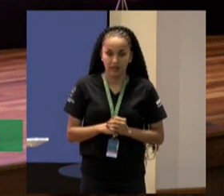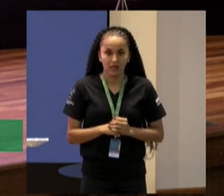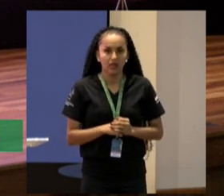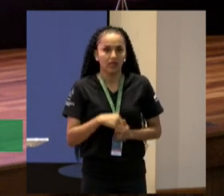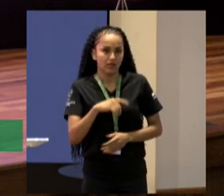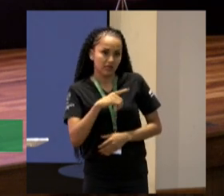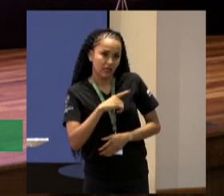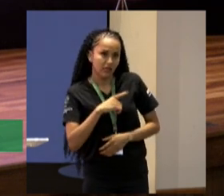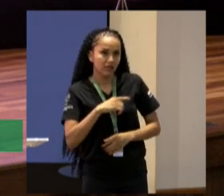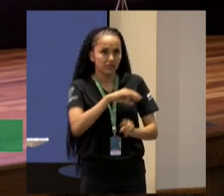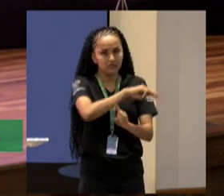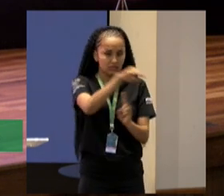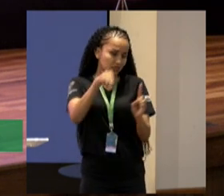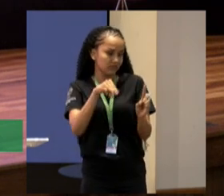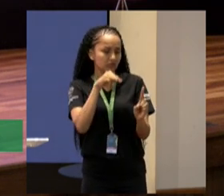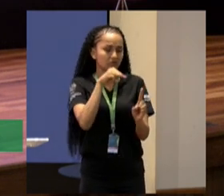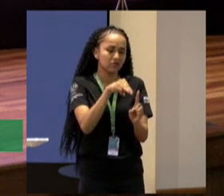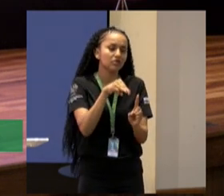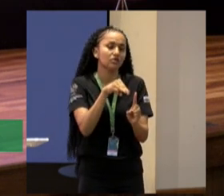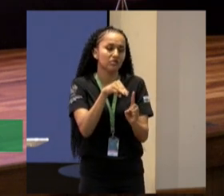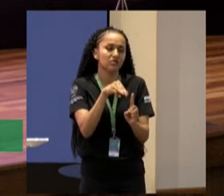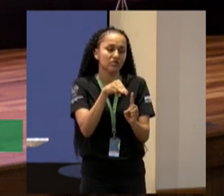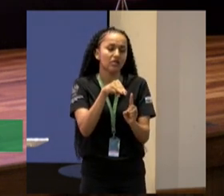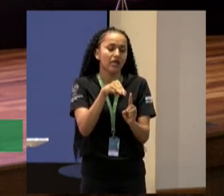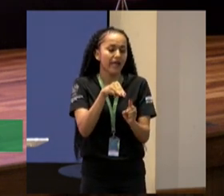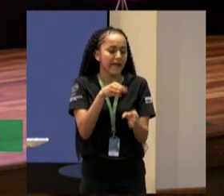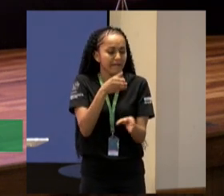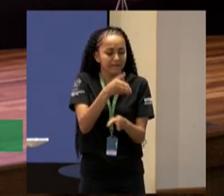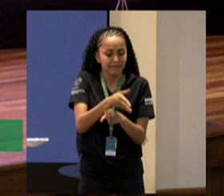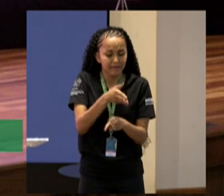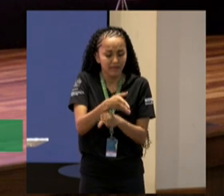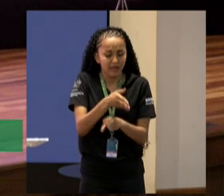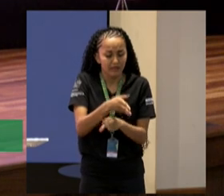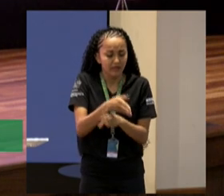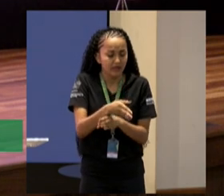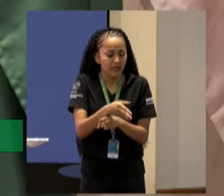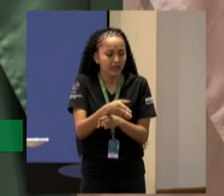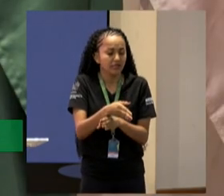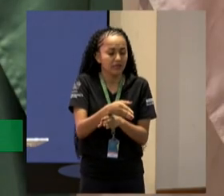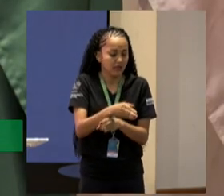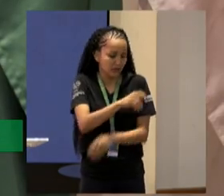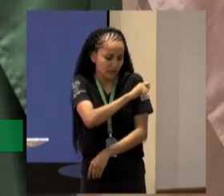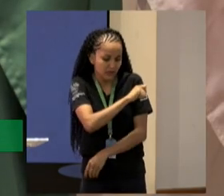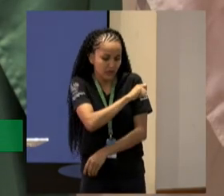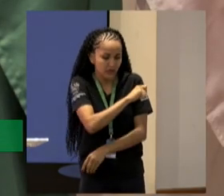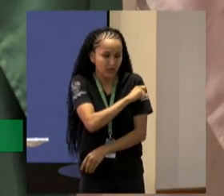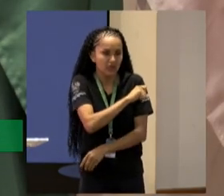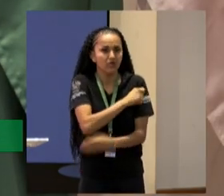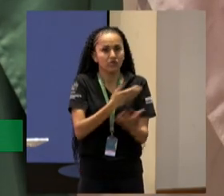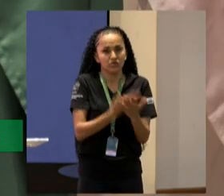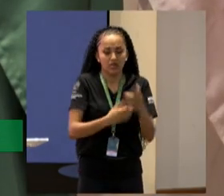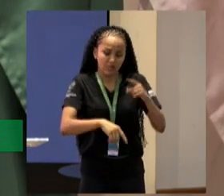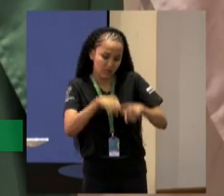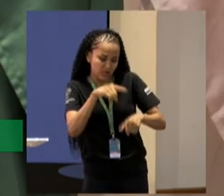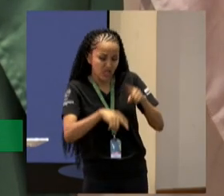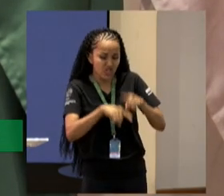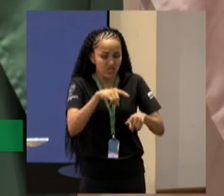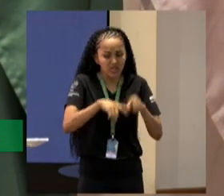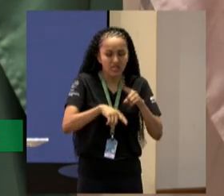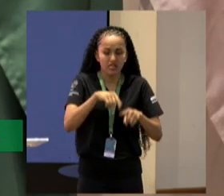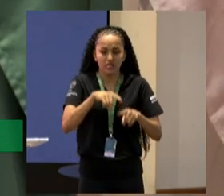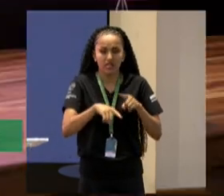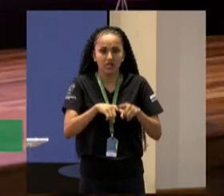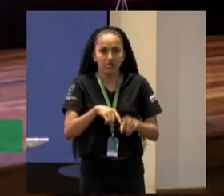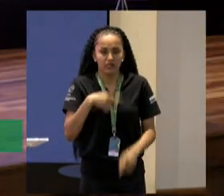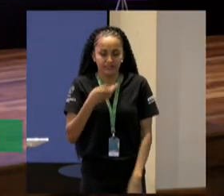a gente tem os objetivos, né? Envolver os estudantes, explorar temas, estudar e produzir material gráfico. Eu vou